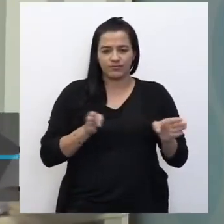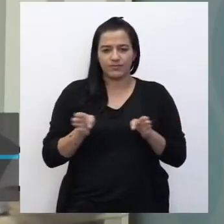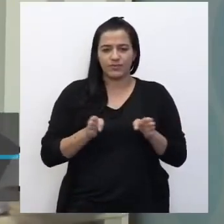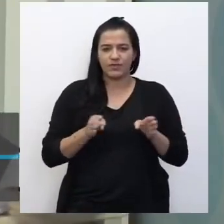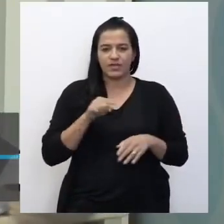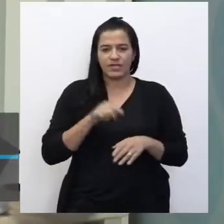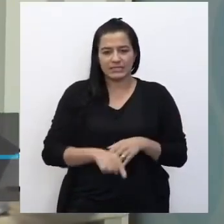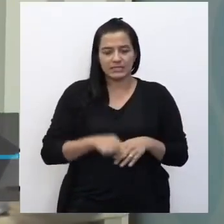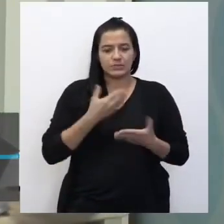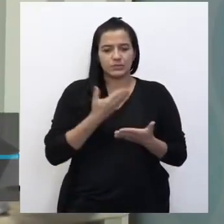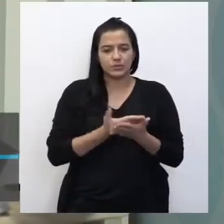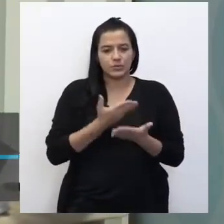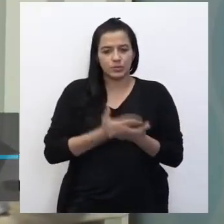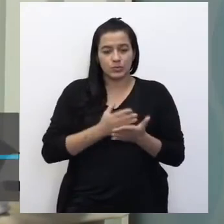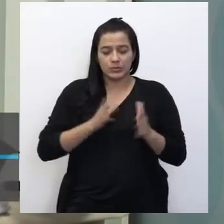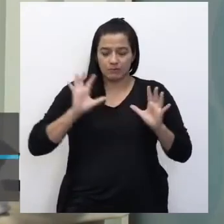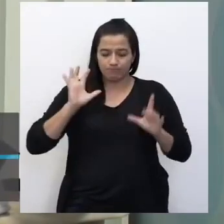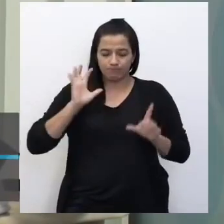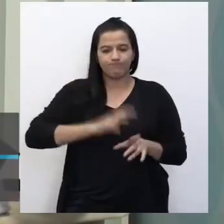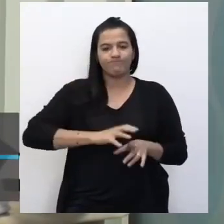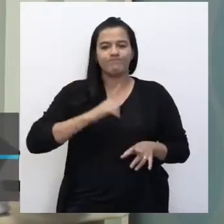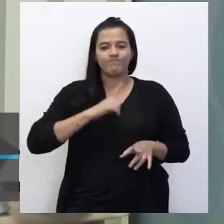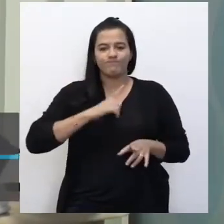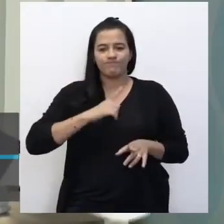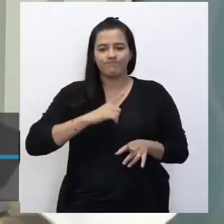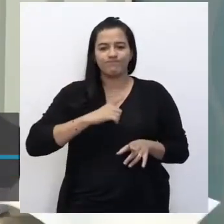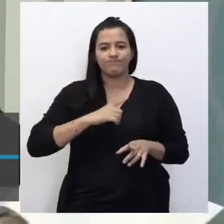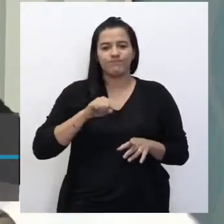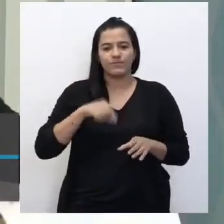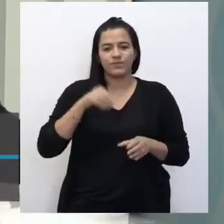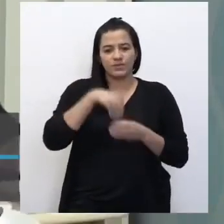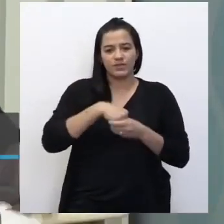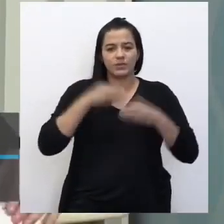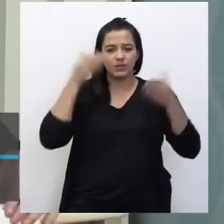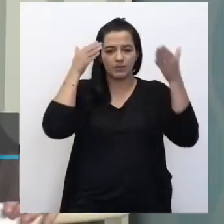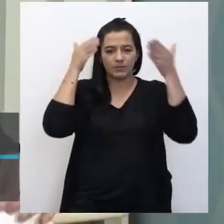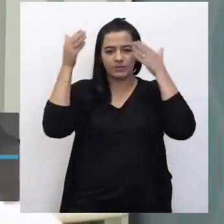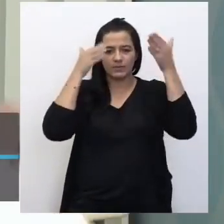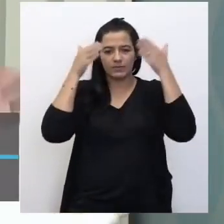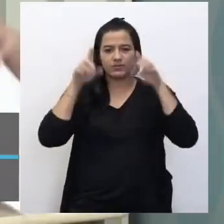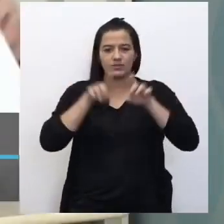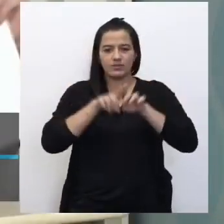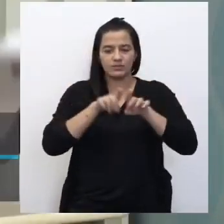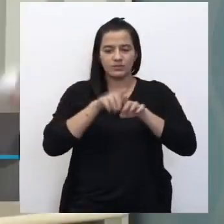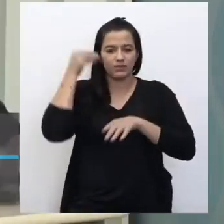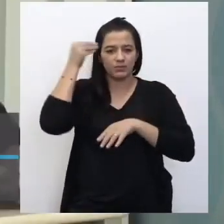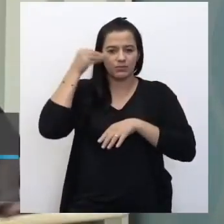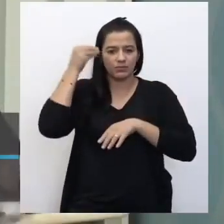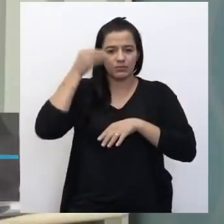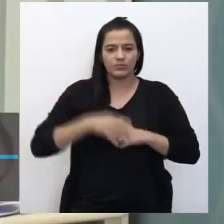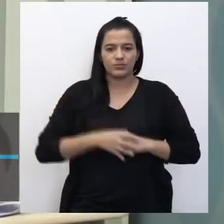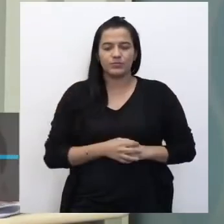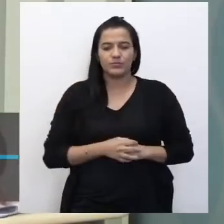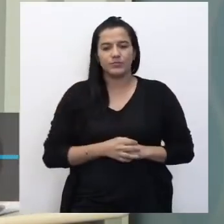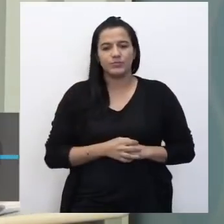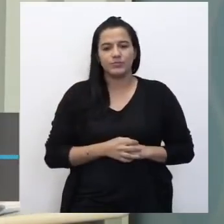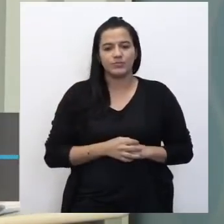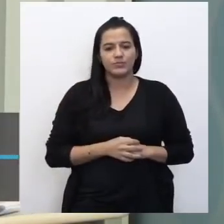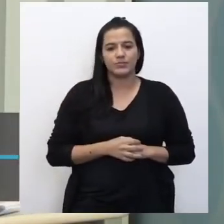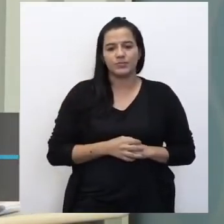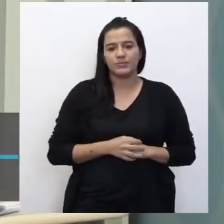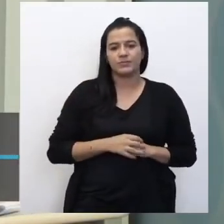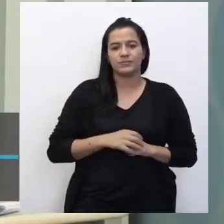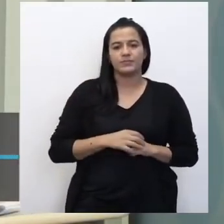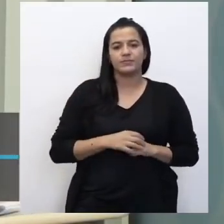tem bastante influência na psiquiatria e na psicologia. E essa ideia de